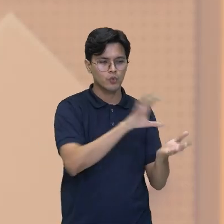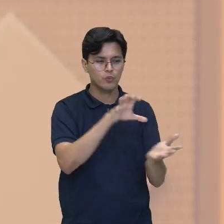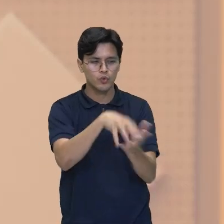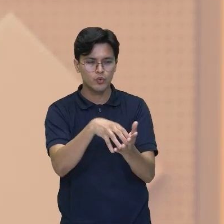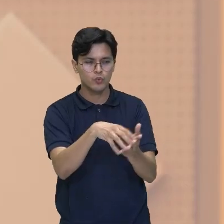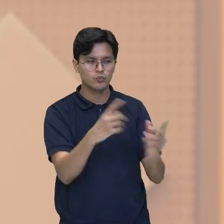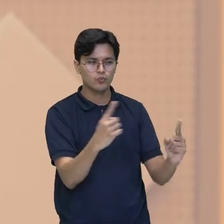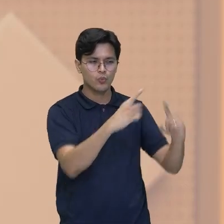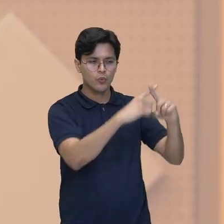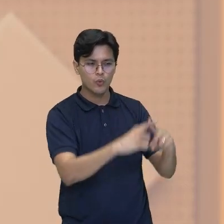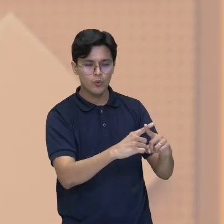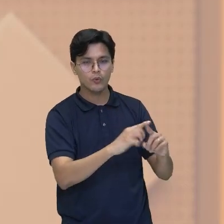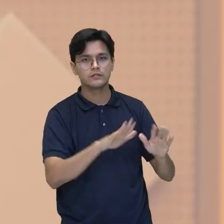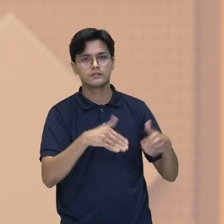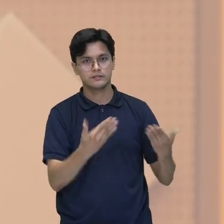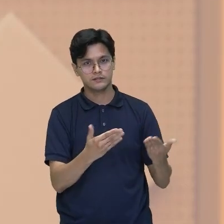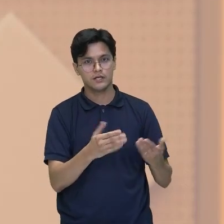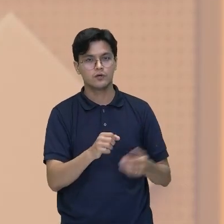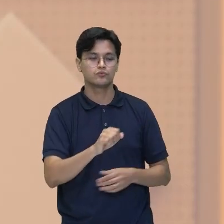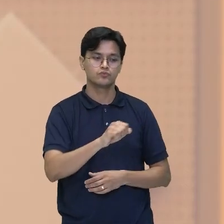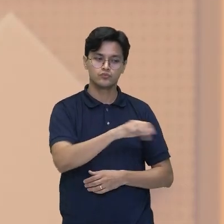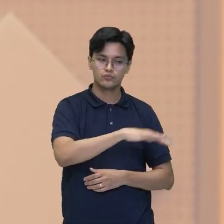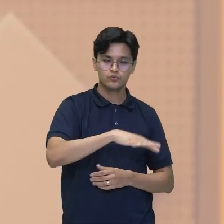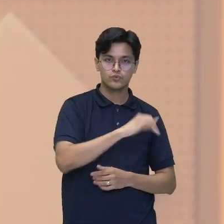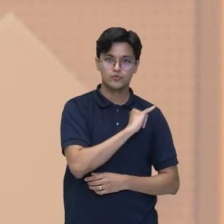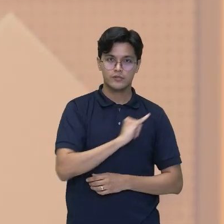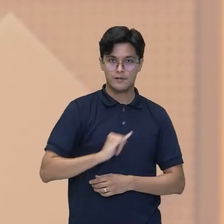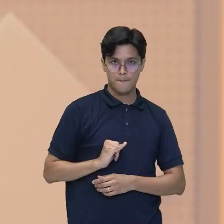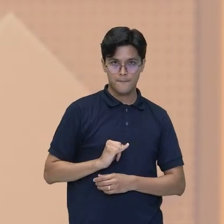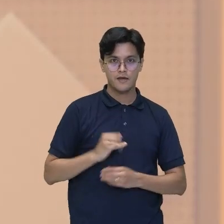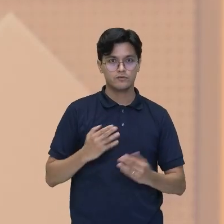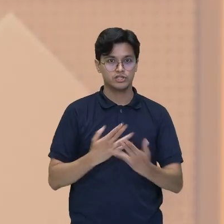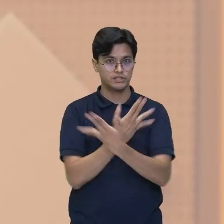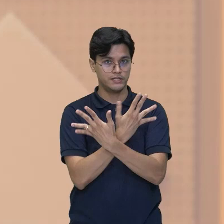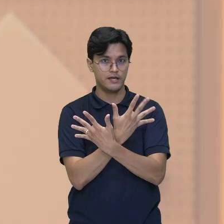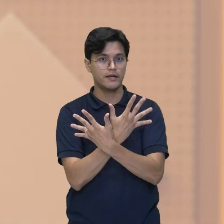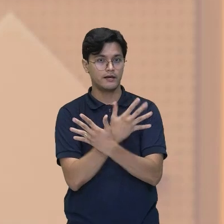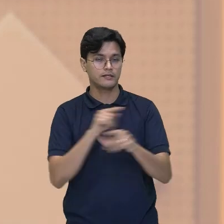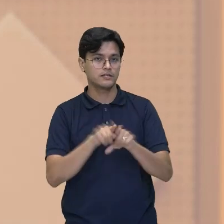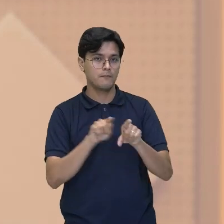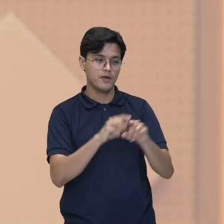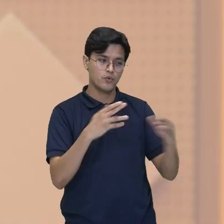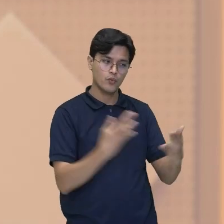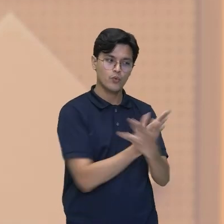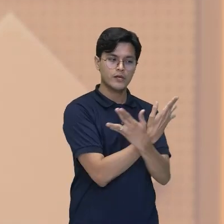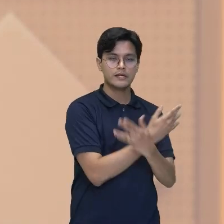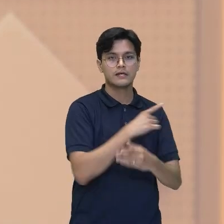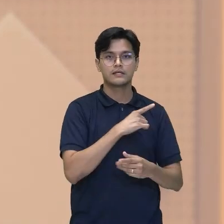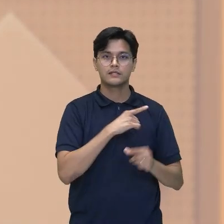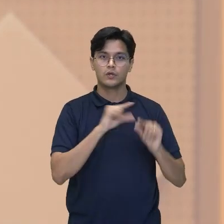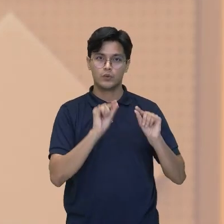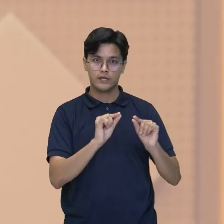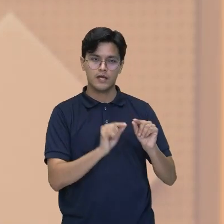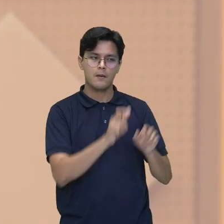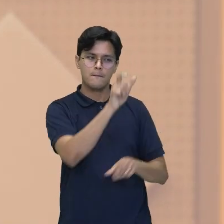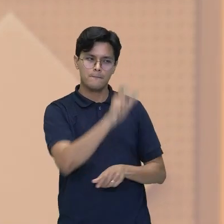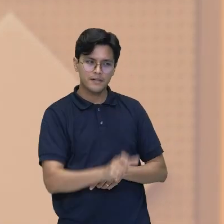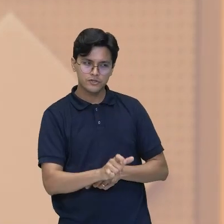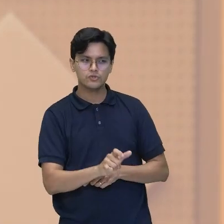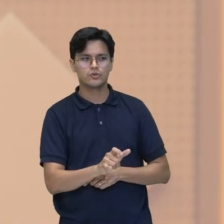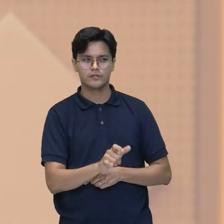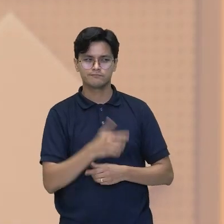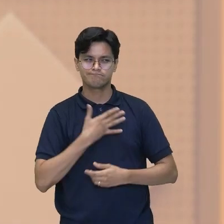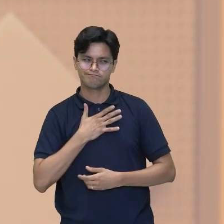tanto no Império Azteca como no Império Inca, haviam aquelas pessoas que estavam descontentes com a administração política